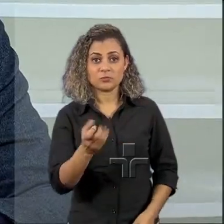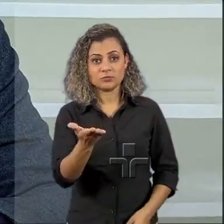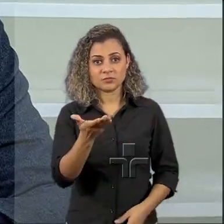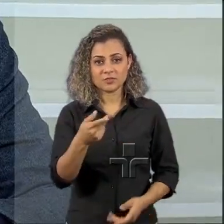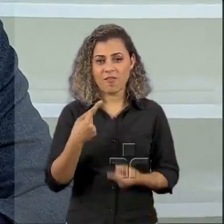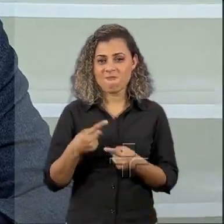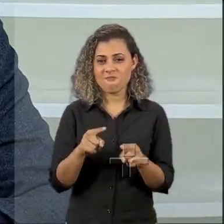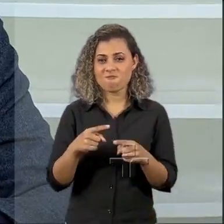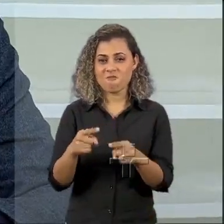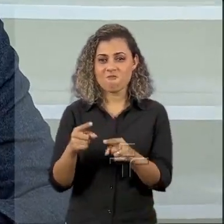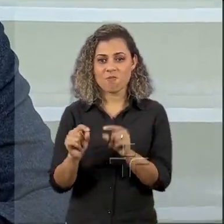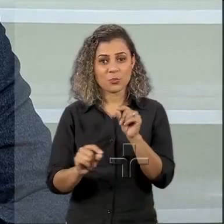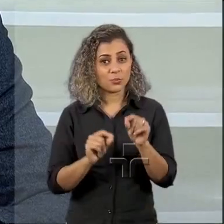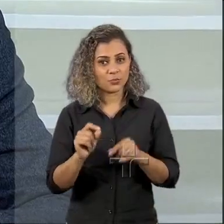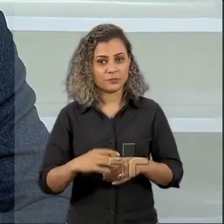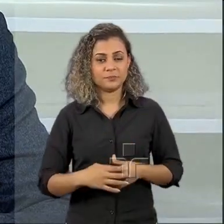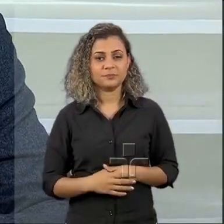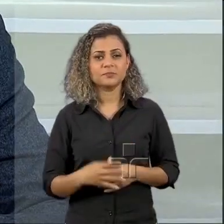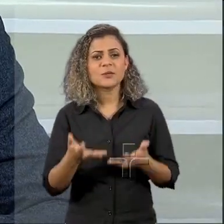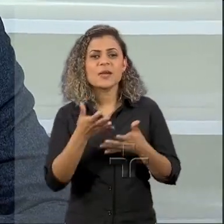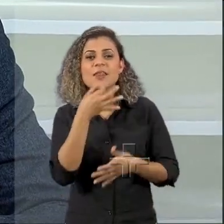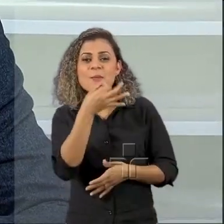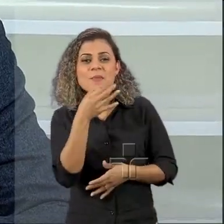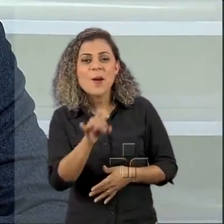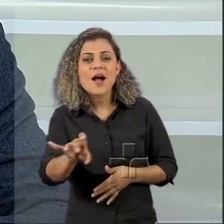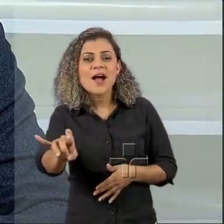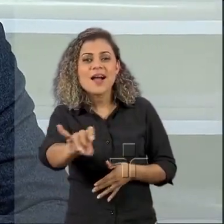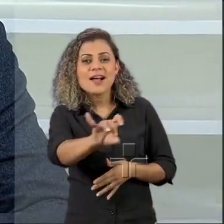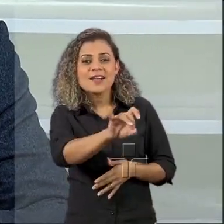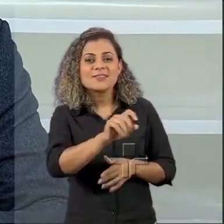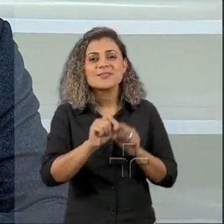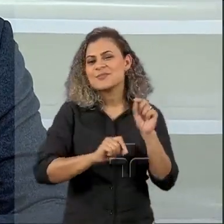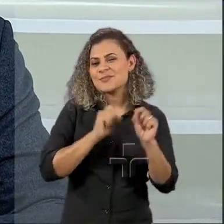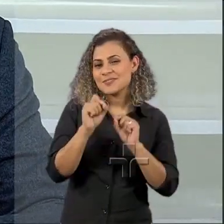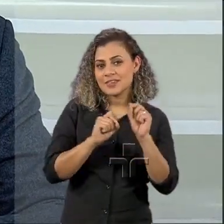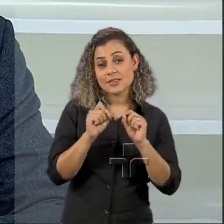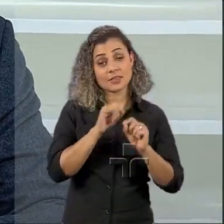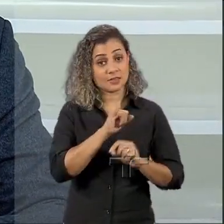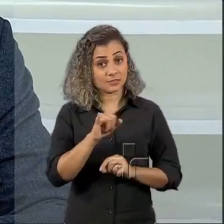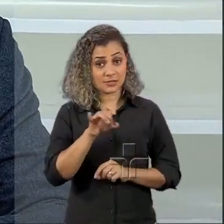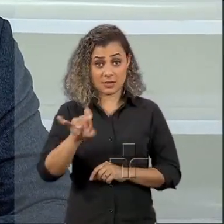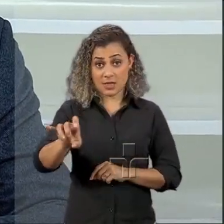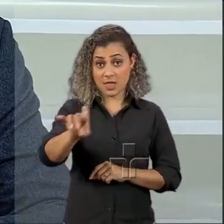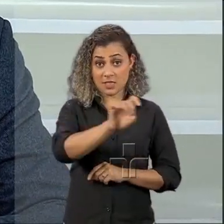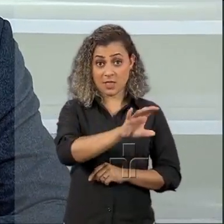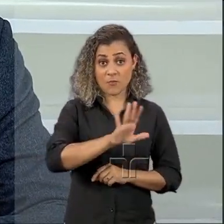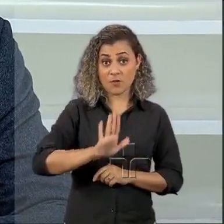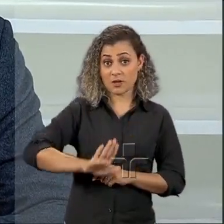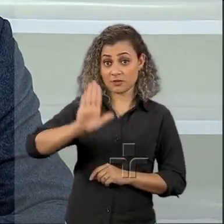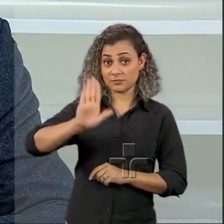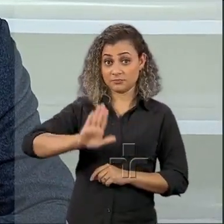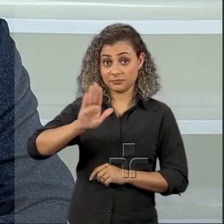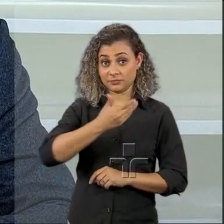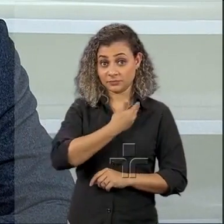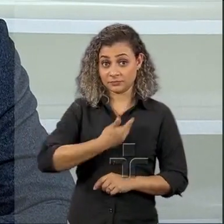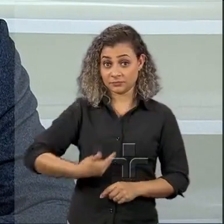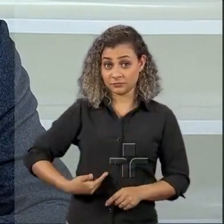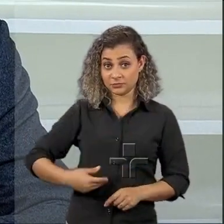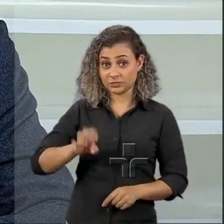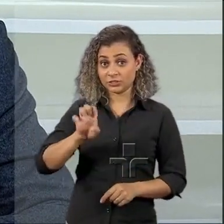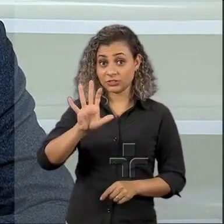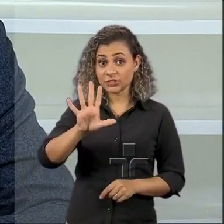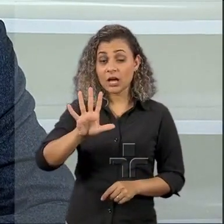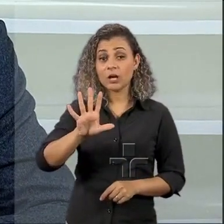Não, eu queria saber de todo mundo que está aqui, se cada um fosse candidato ao governo do Estado no segundo